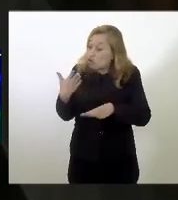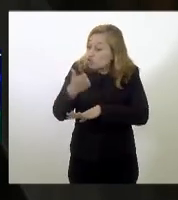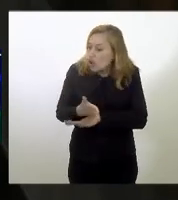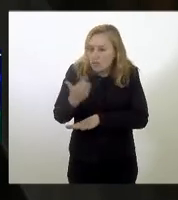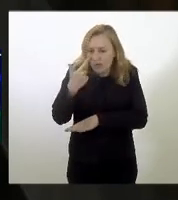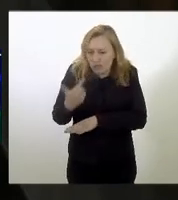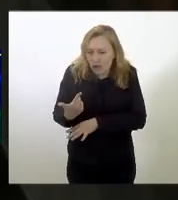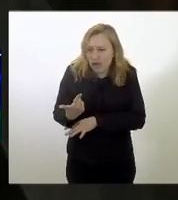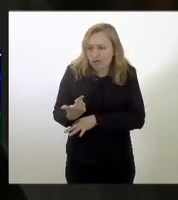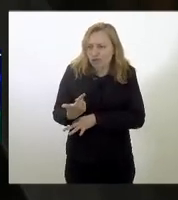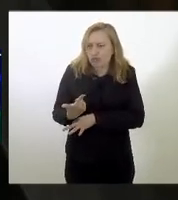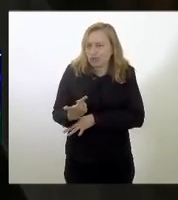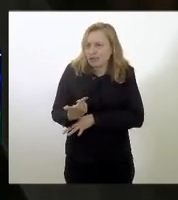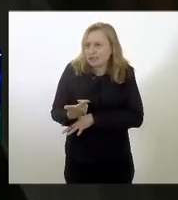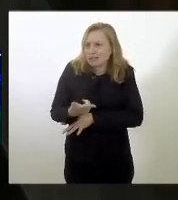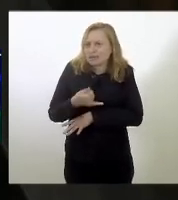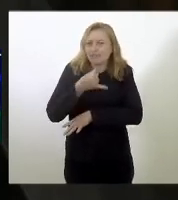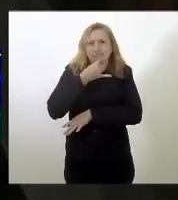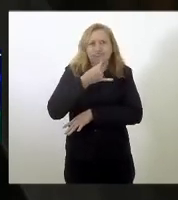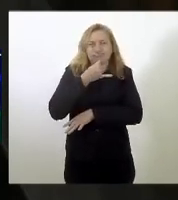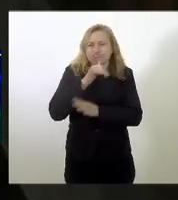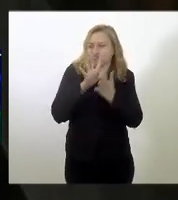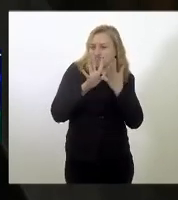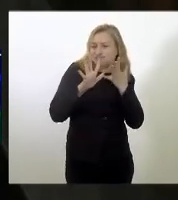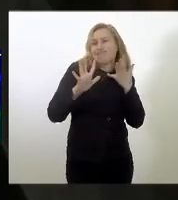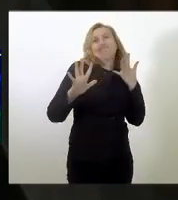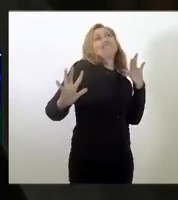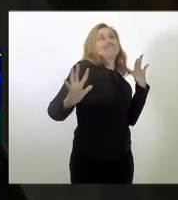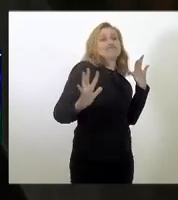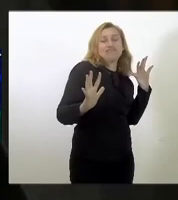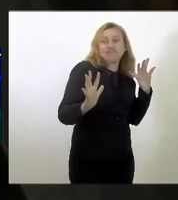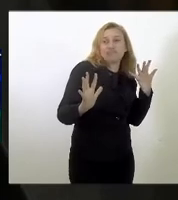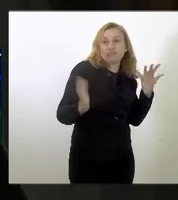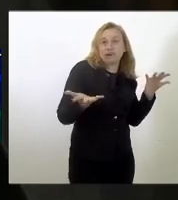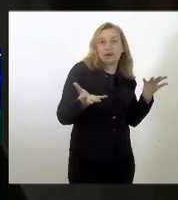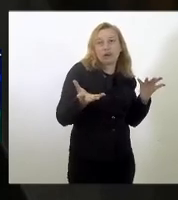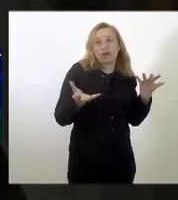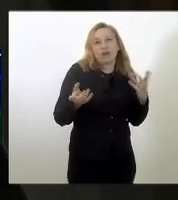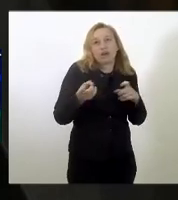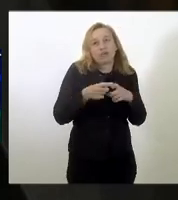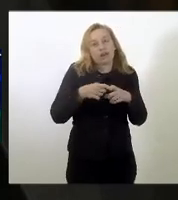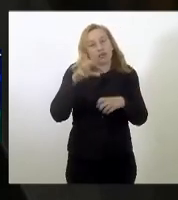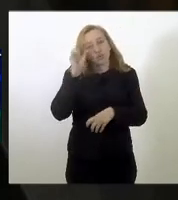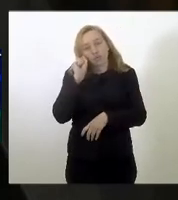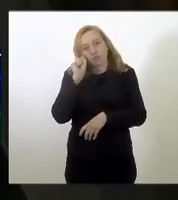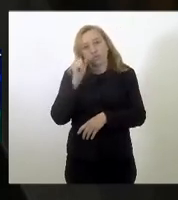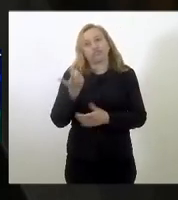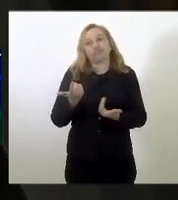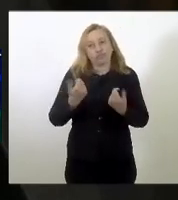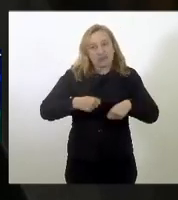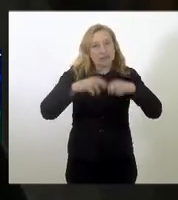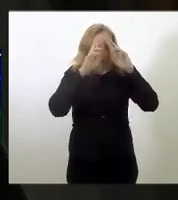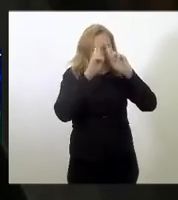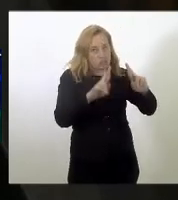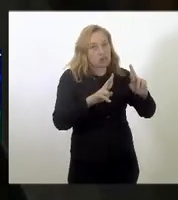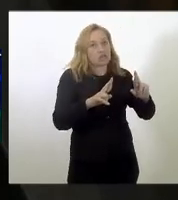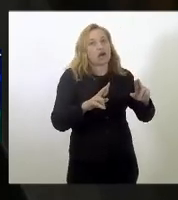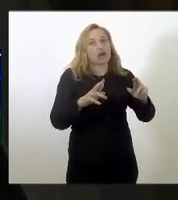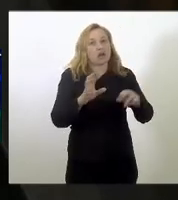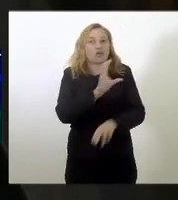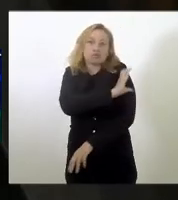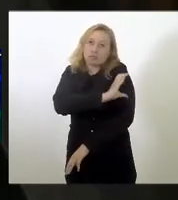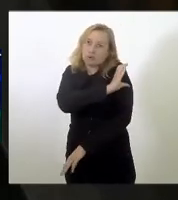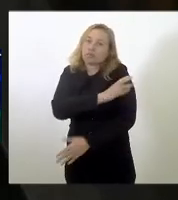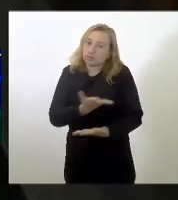aquela situação deplorável, nós temos que tratar aquela população com muito respeito. Eu fiquei